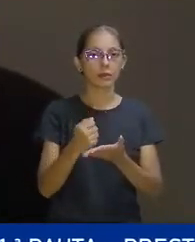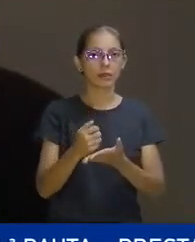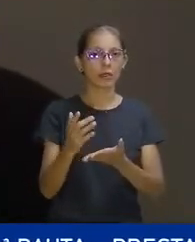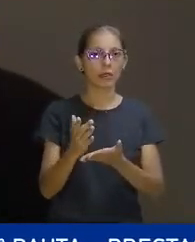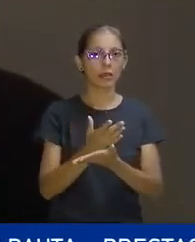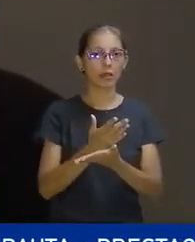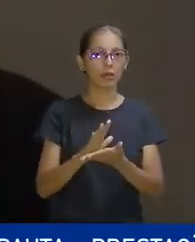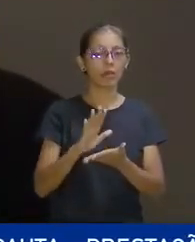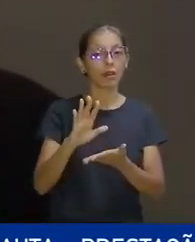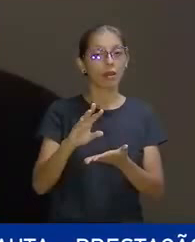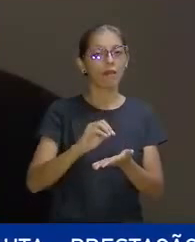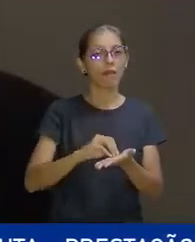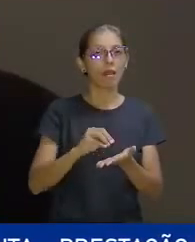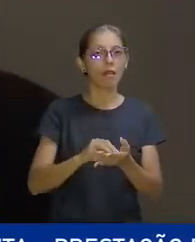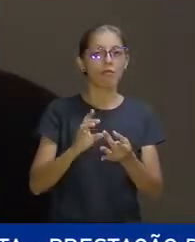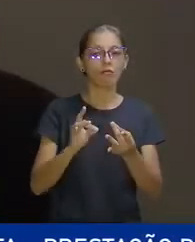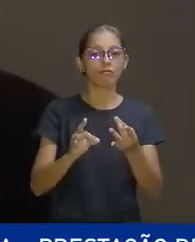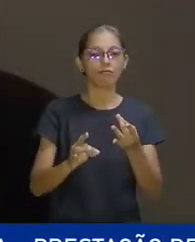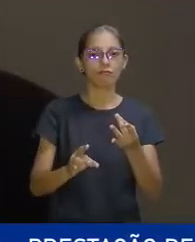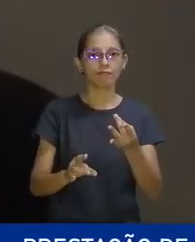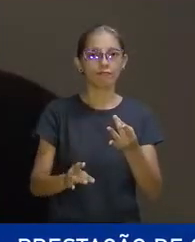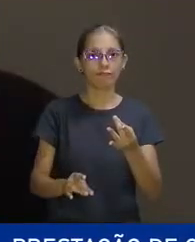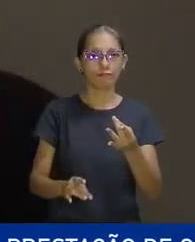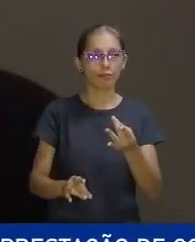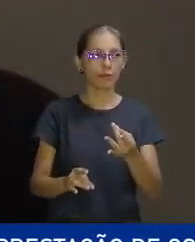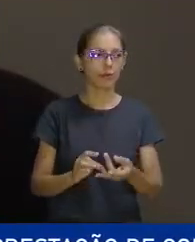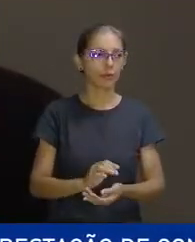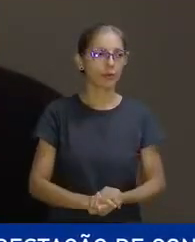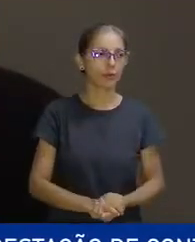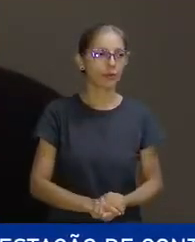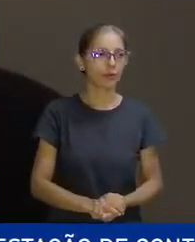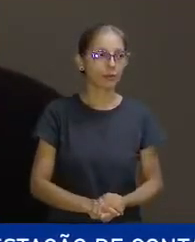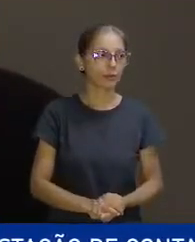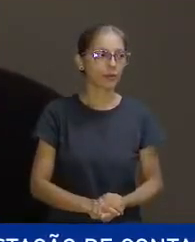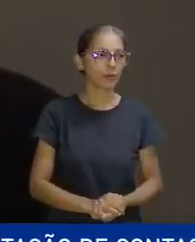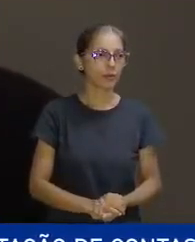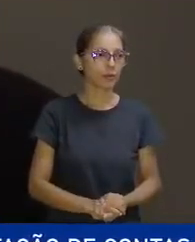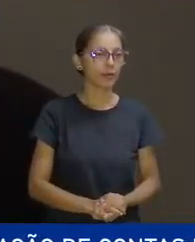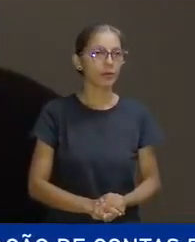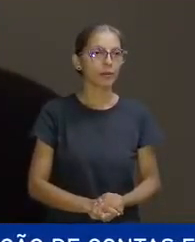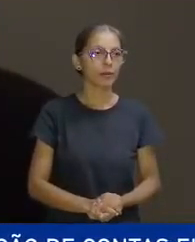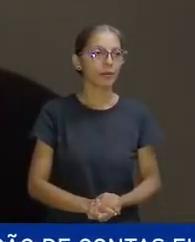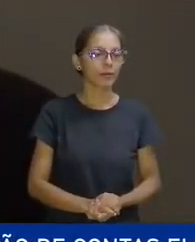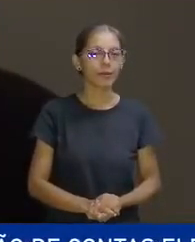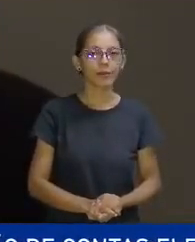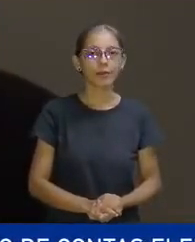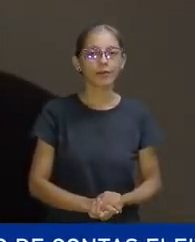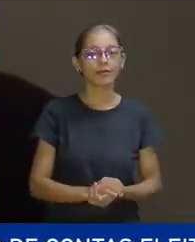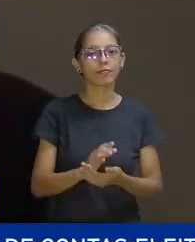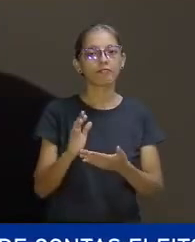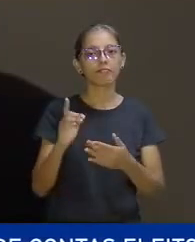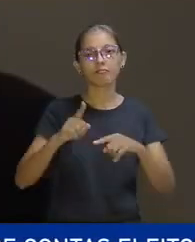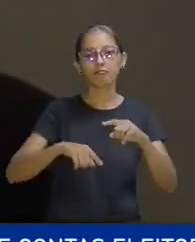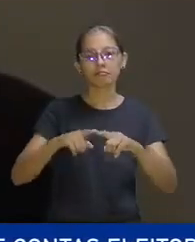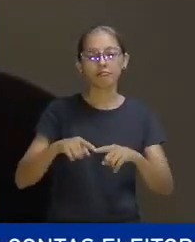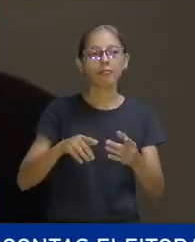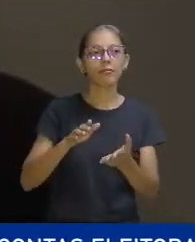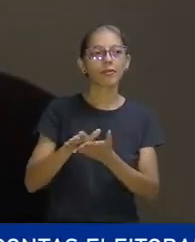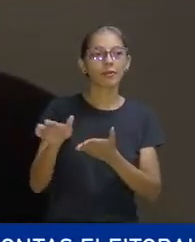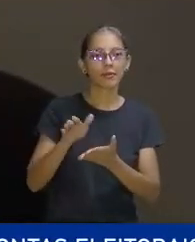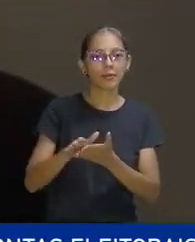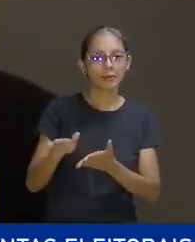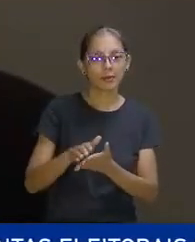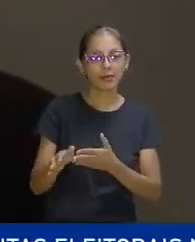comprovam efetivamente os gastos com a produção de conteúdo para redes sociais, com publicidade por materiais impressos, gastos